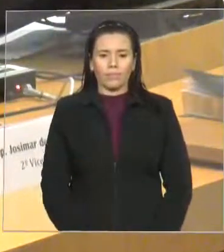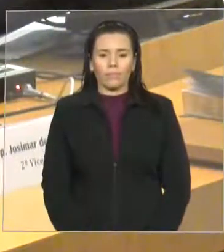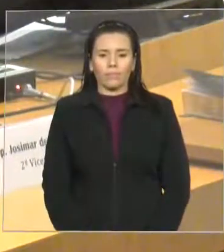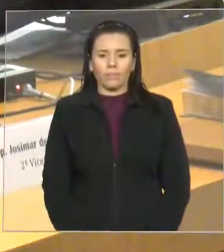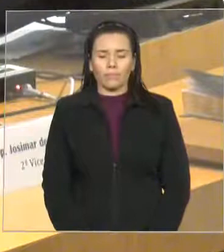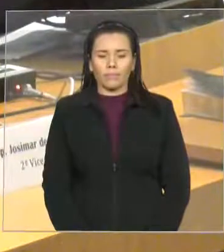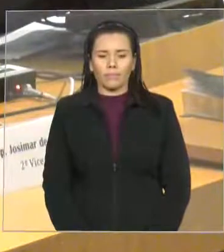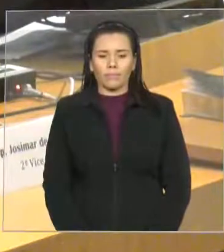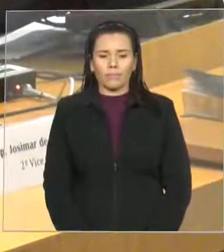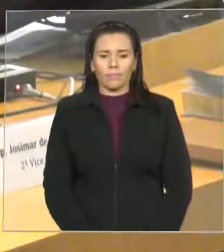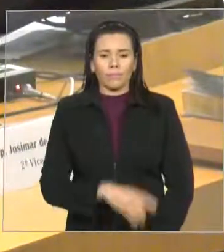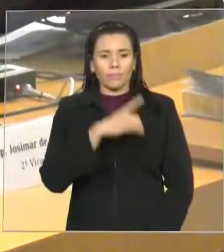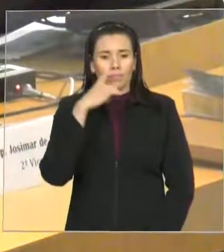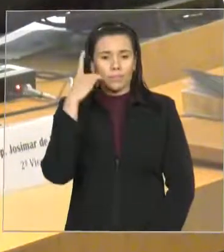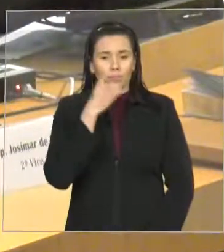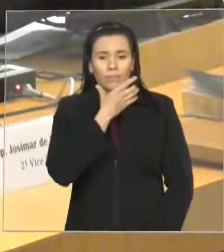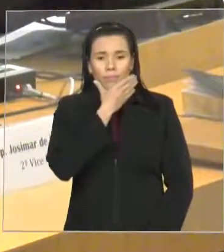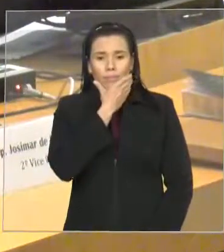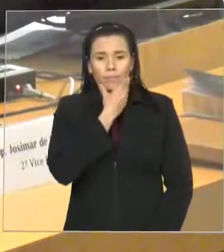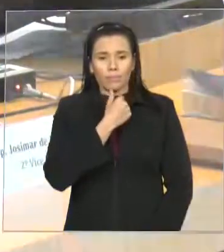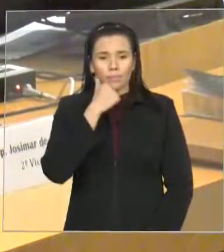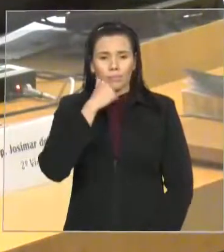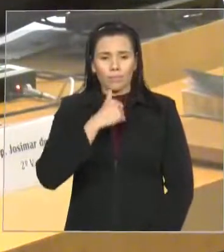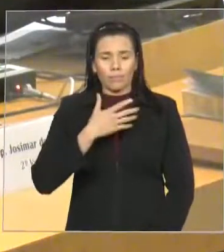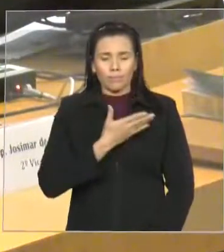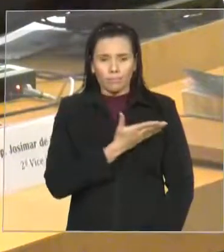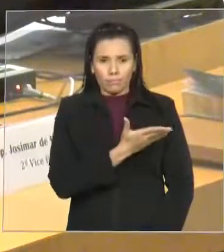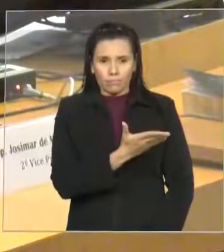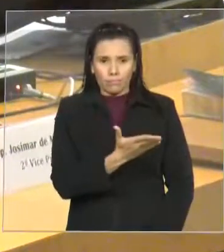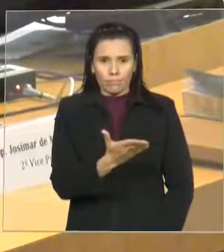senhoras e senhores deputados,